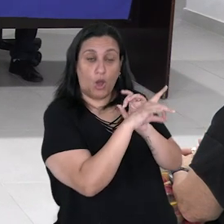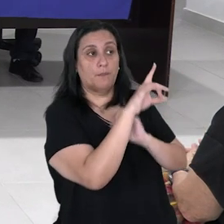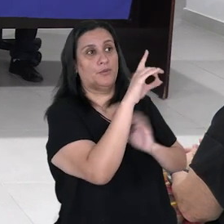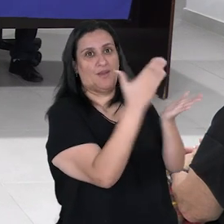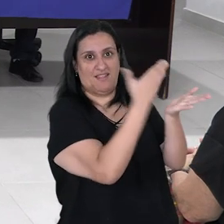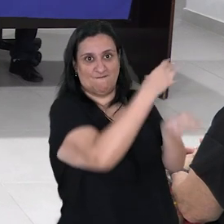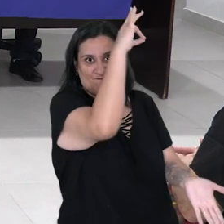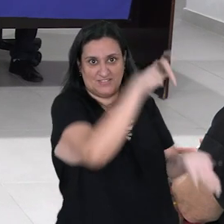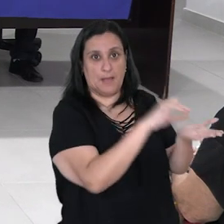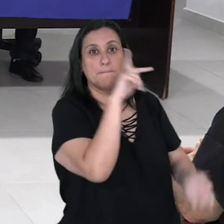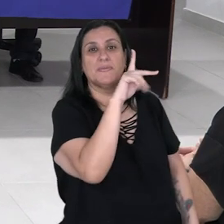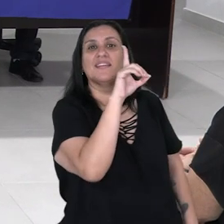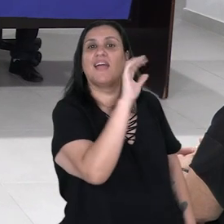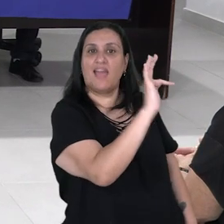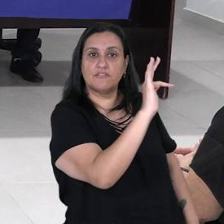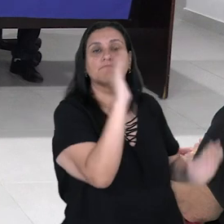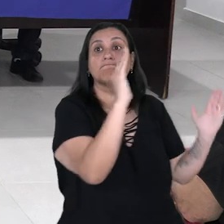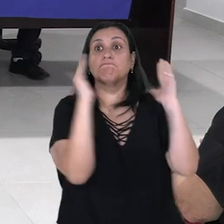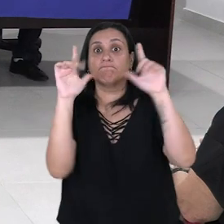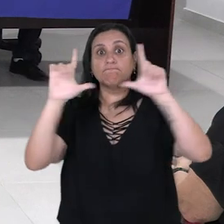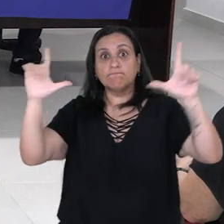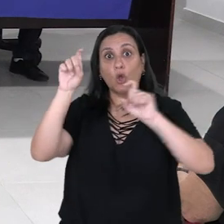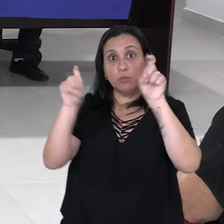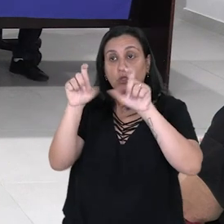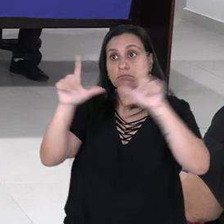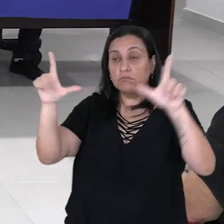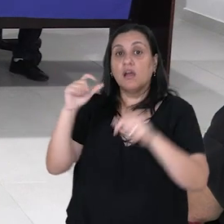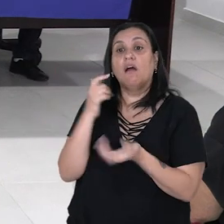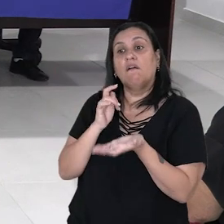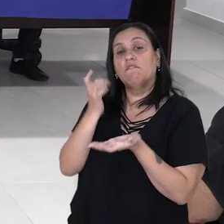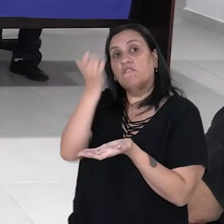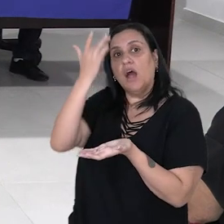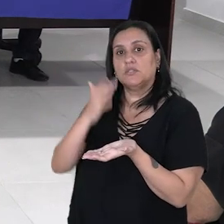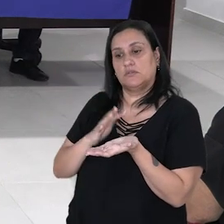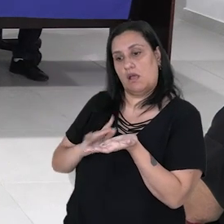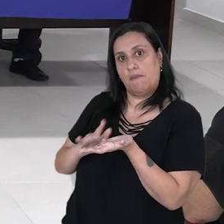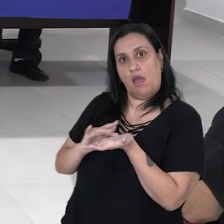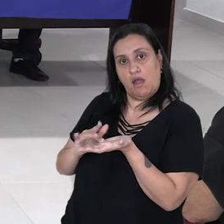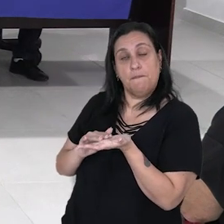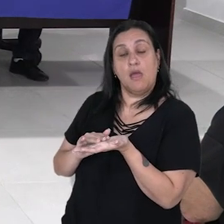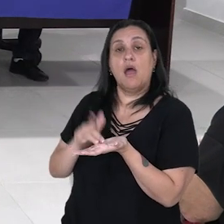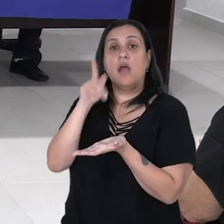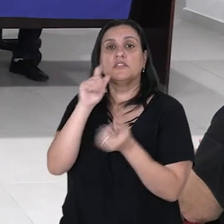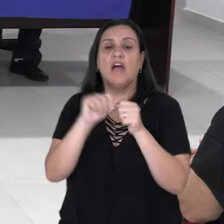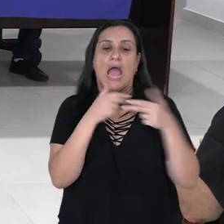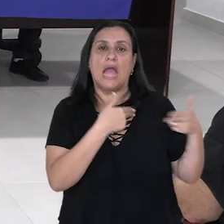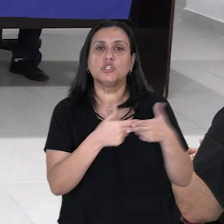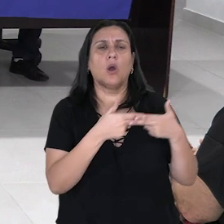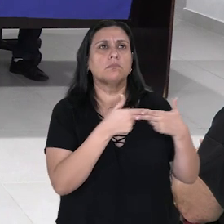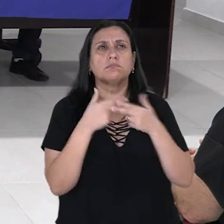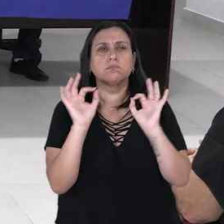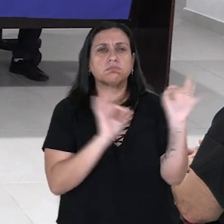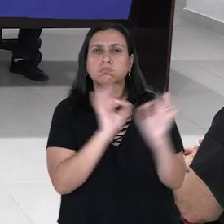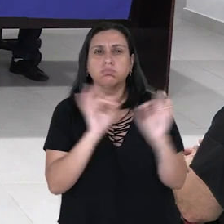lá o PDF aberto, e na outra parte da tela, o Braille Fácil aberto. E a editoração é toda feita